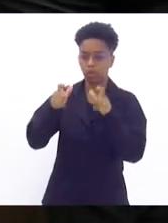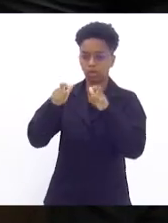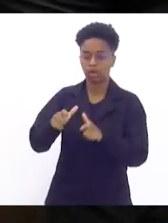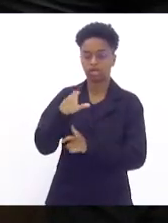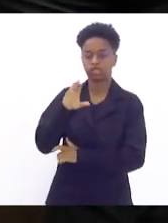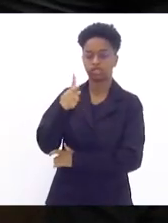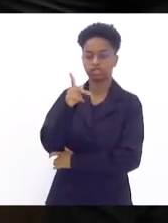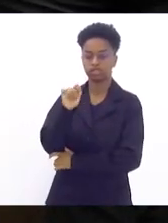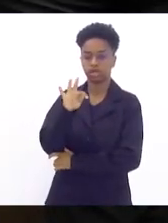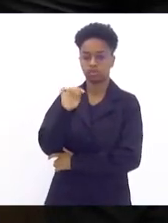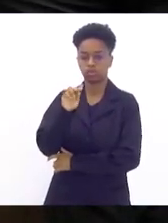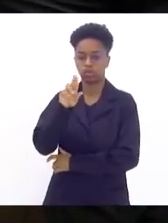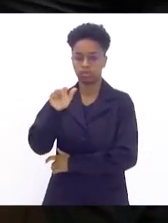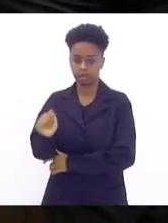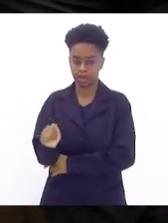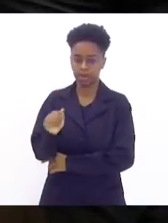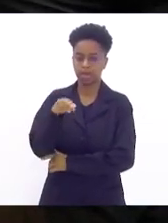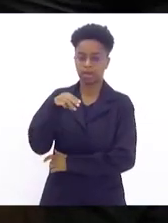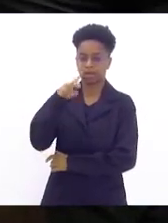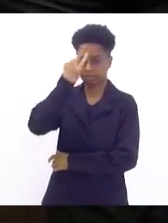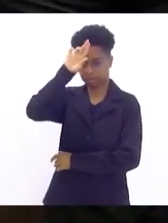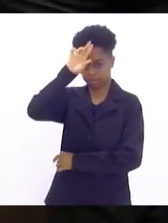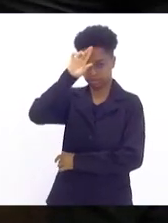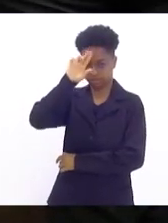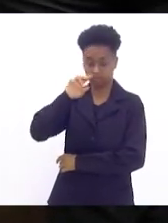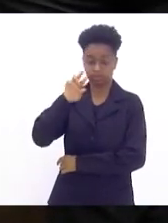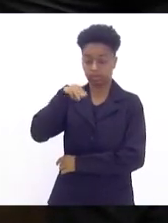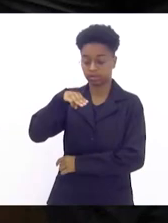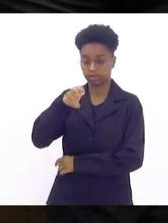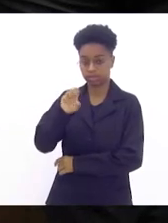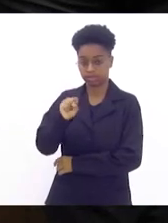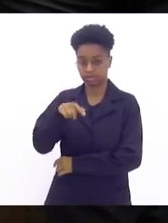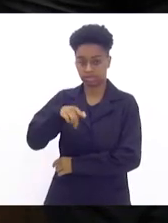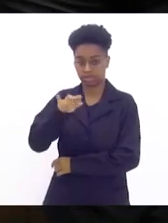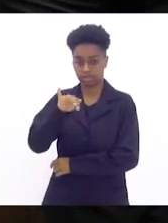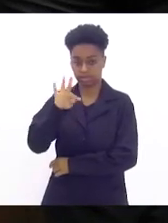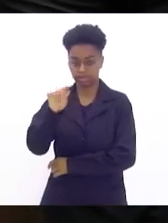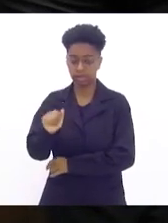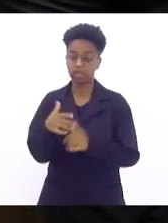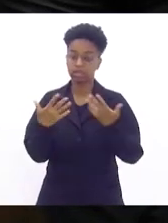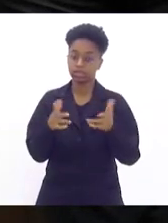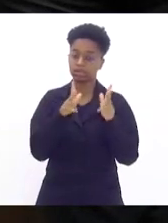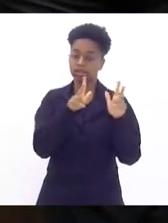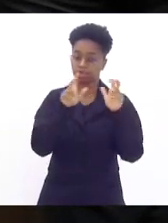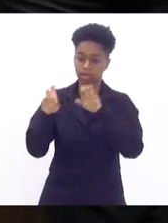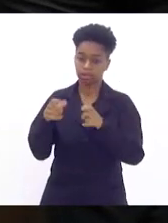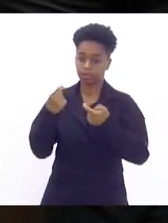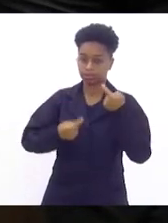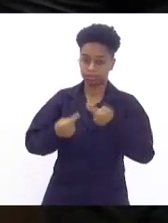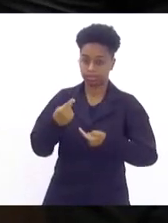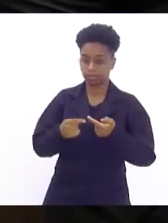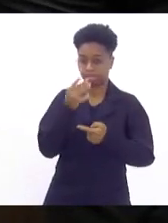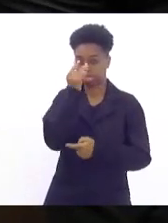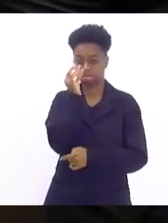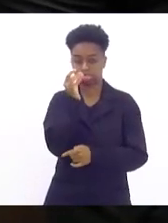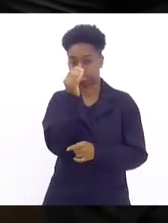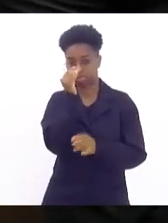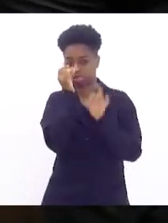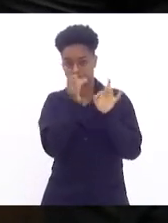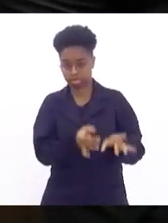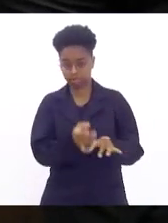na Mesquita E que esse assunto foi tratado aqui com demérito